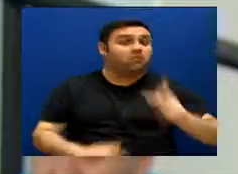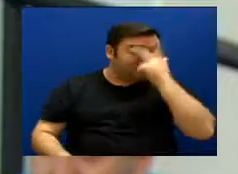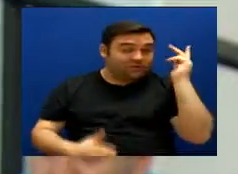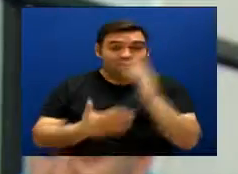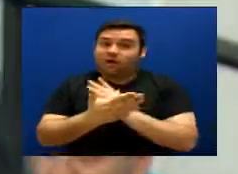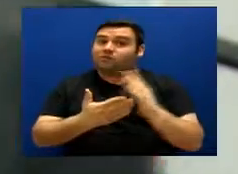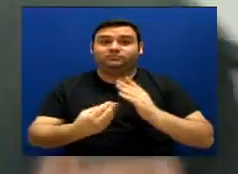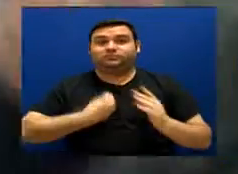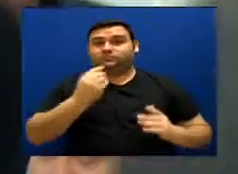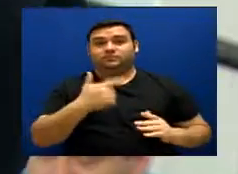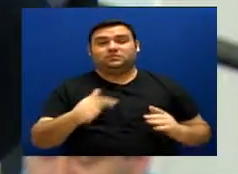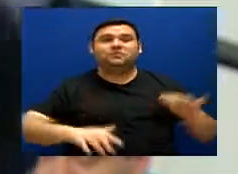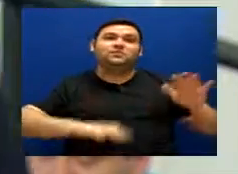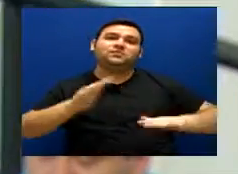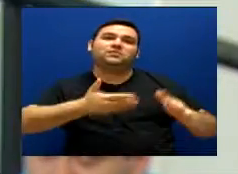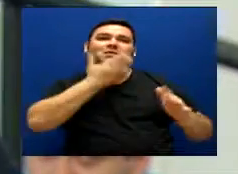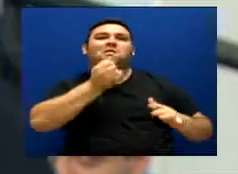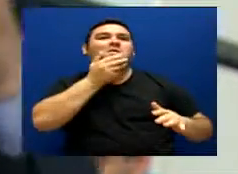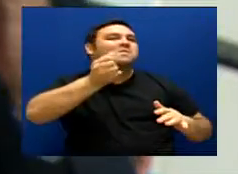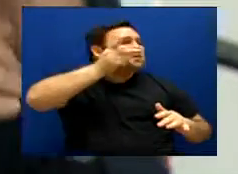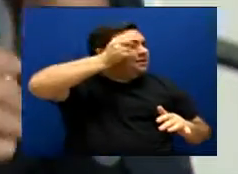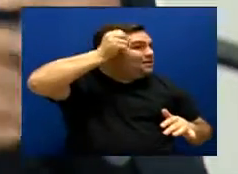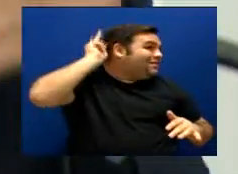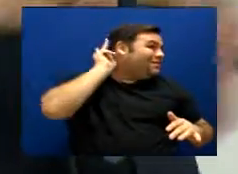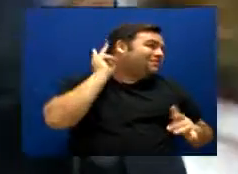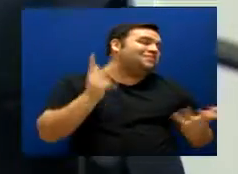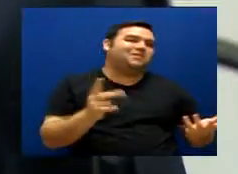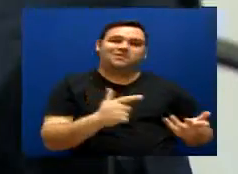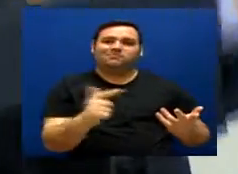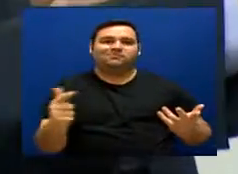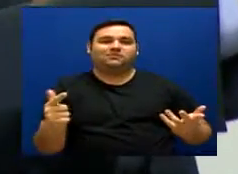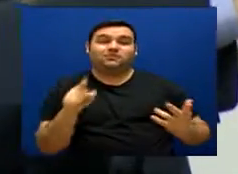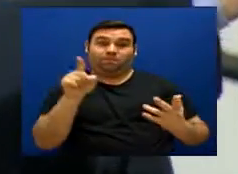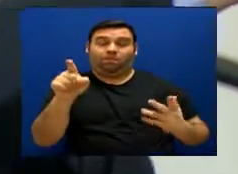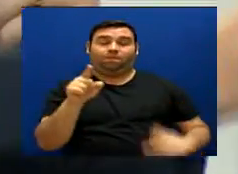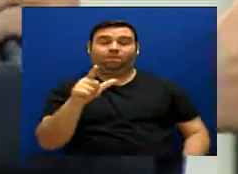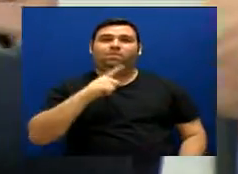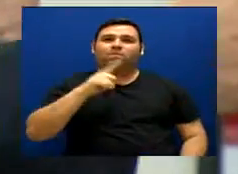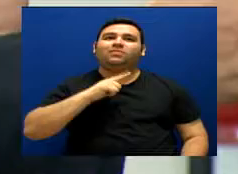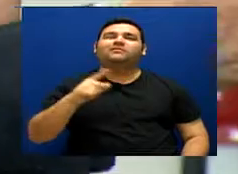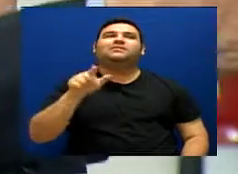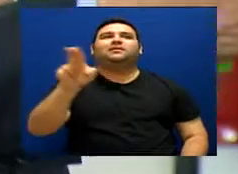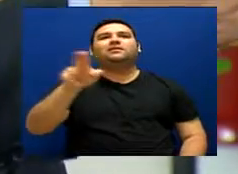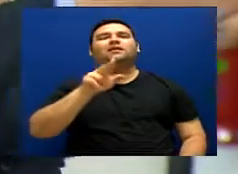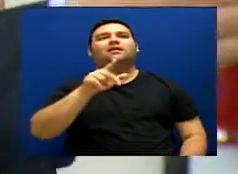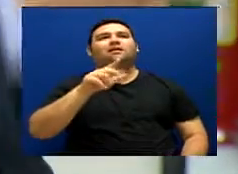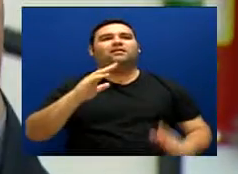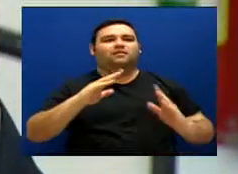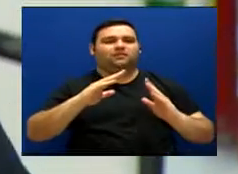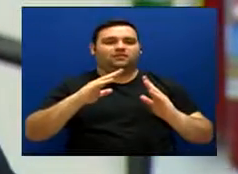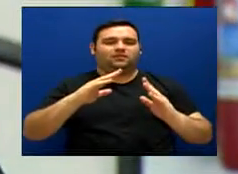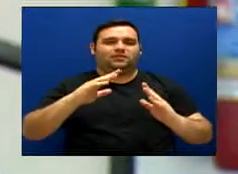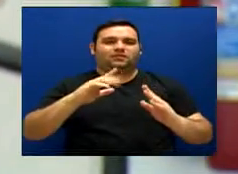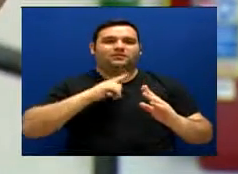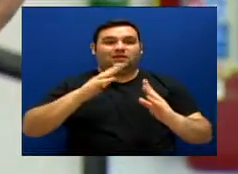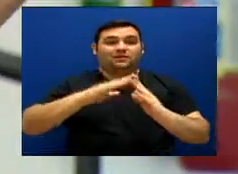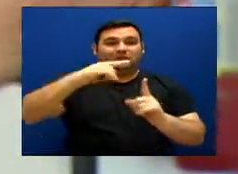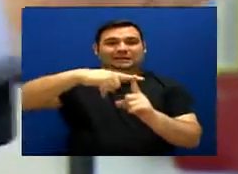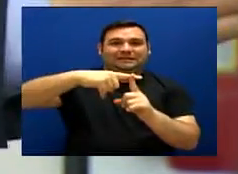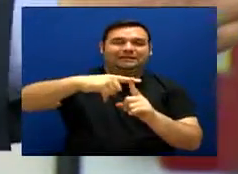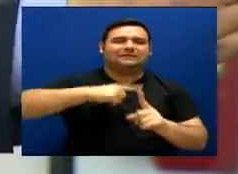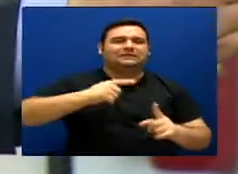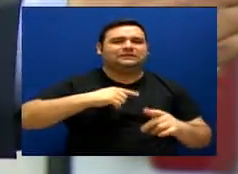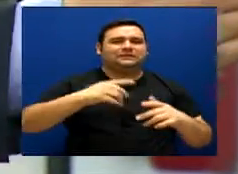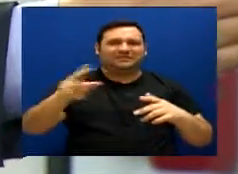estavam, muitas vezes, como o pastor Apolo, por exemplo, que ele tem culto, mas estava se roendo